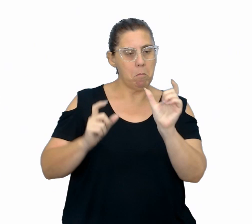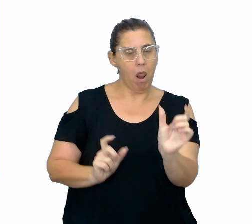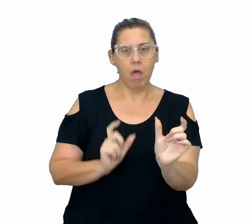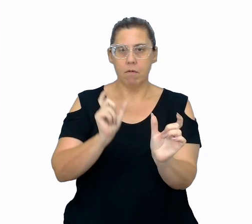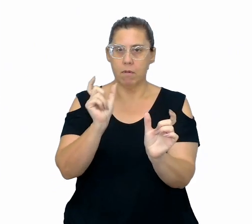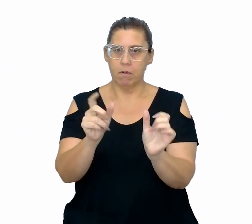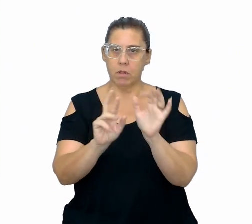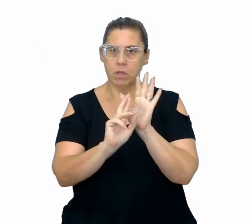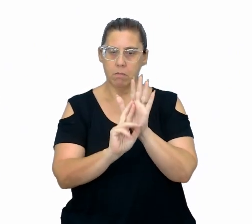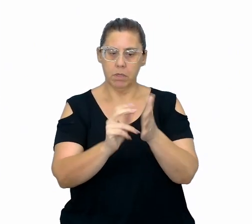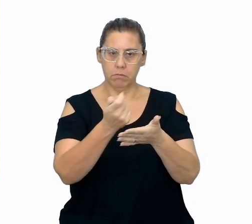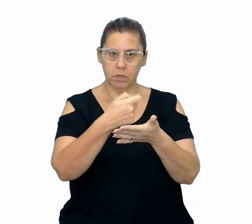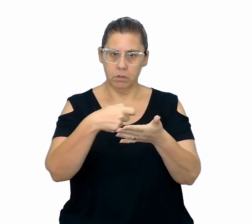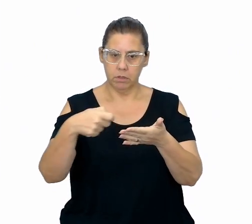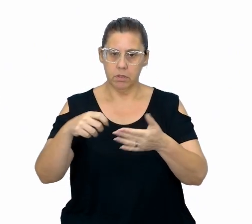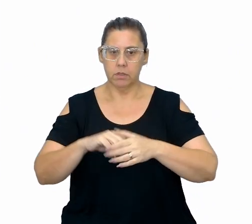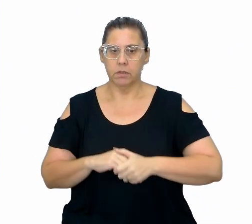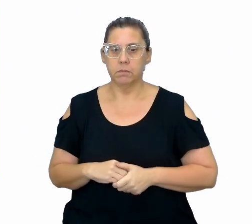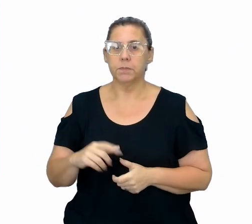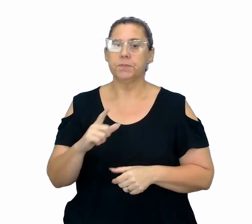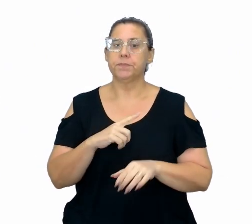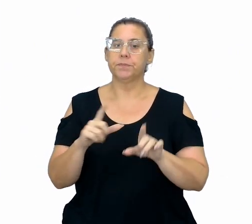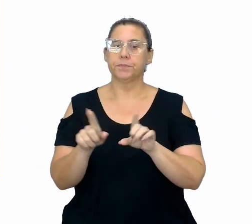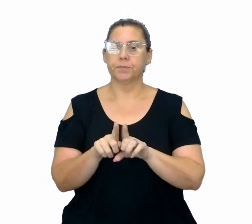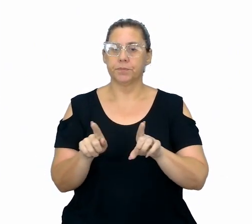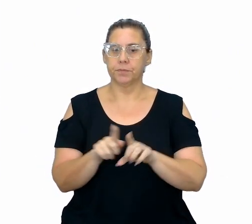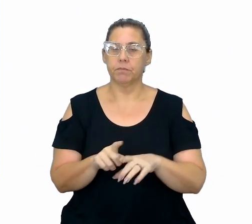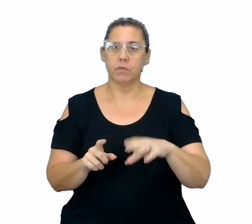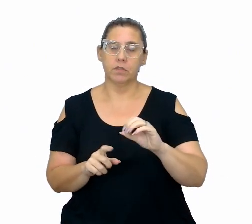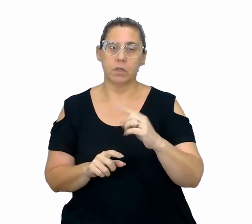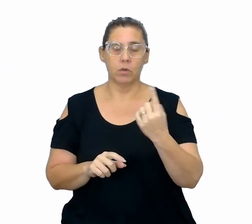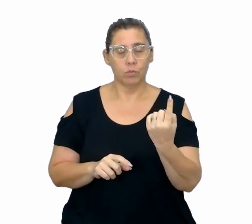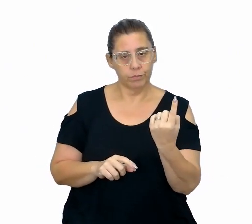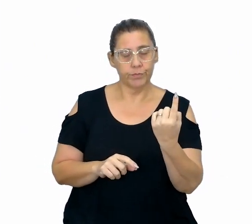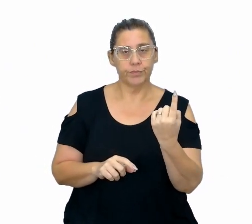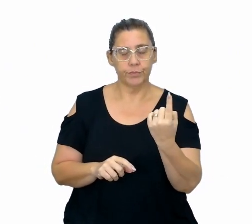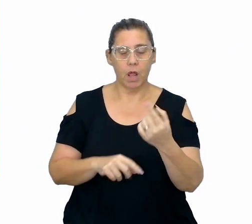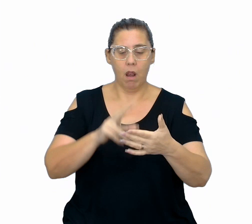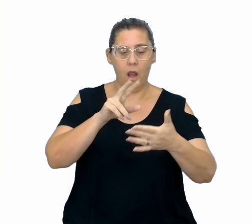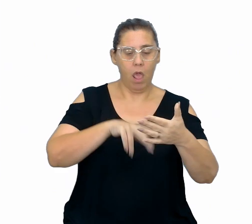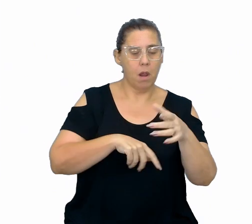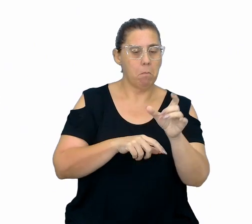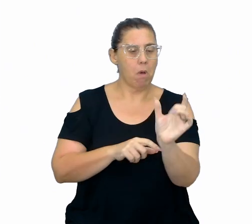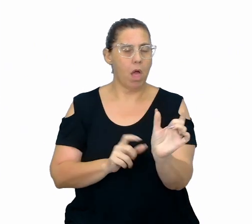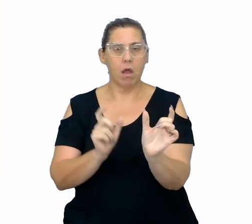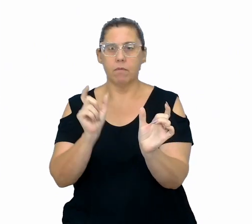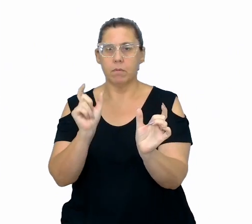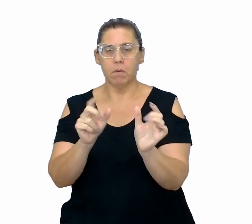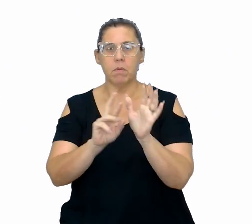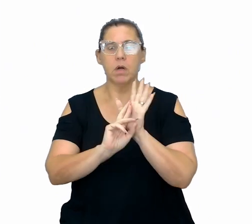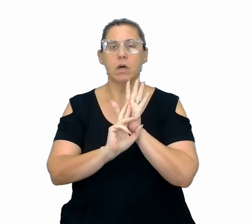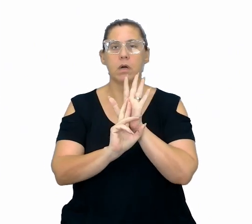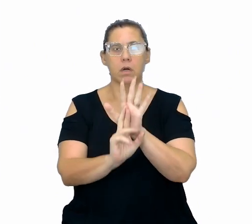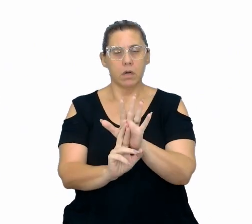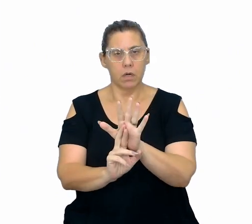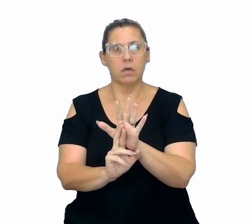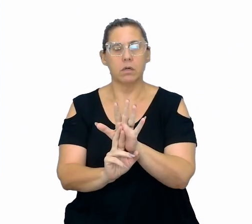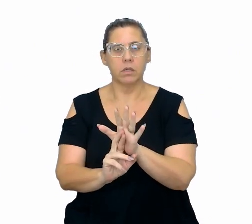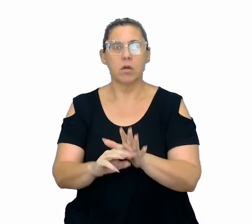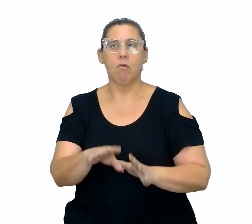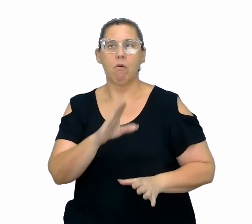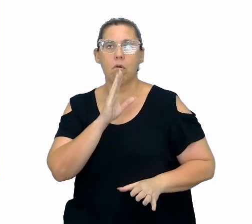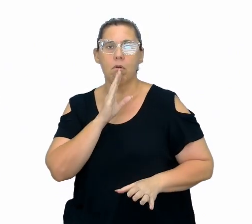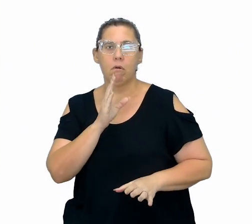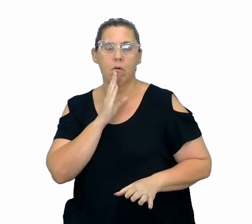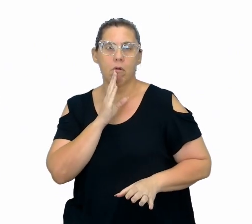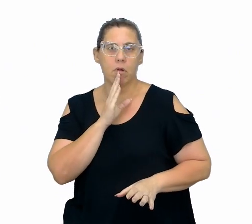com a representação escrita. Nós temos a 01, que é ler palavras tomando como referência palavras